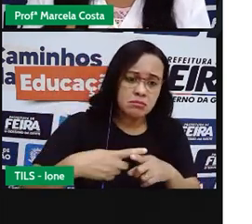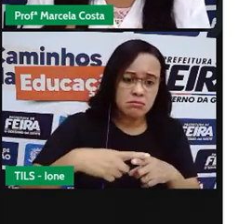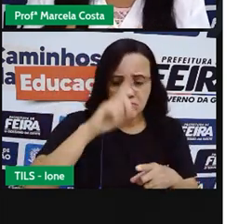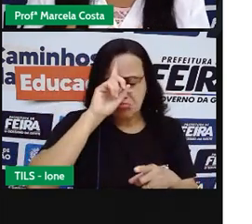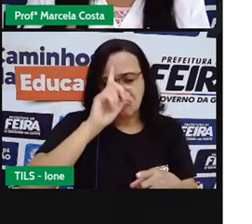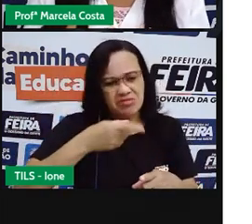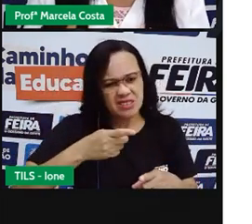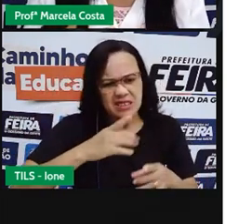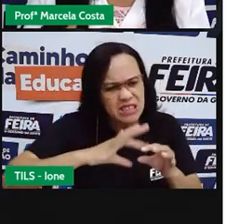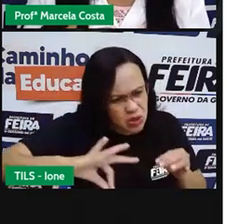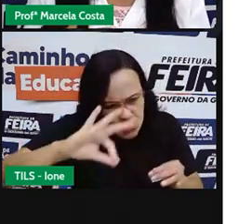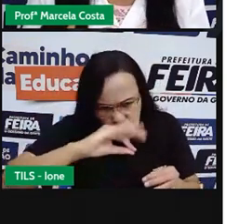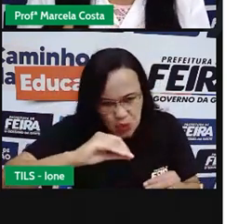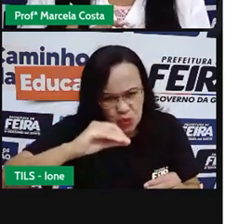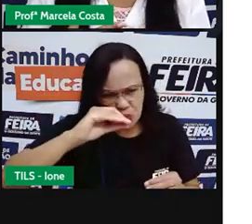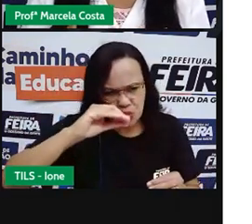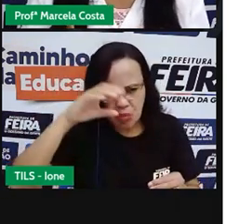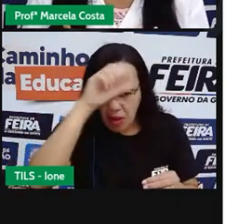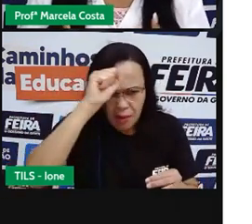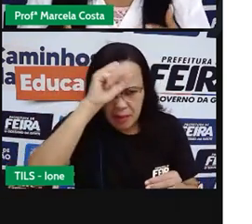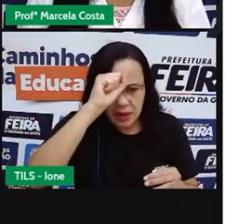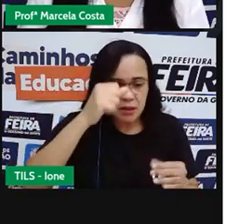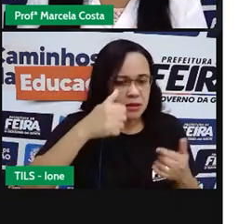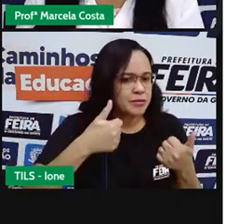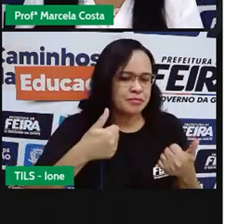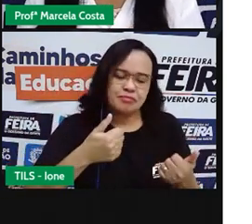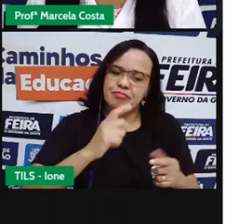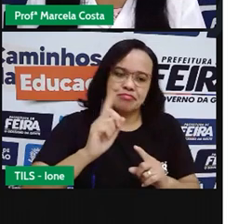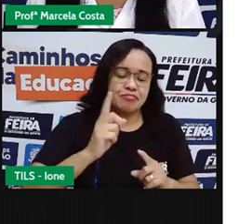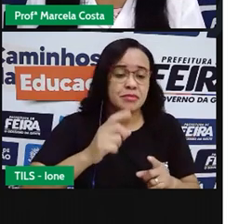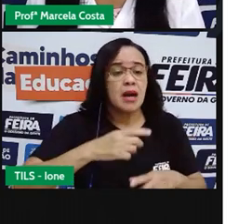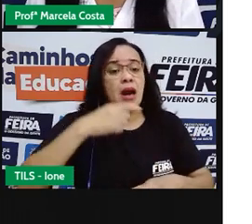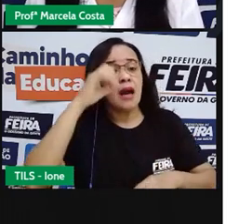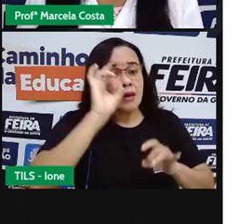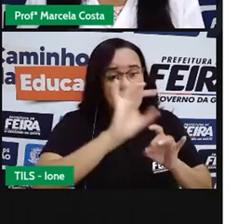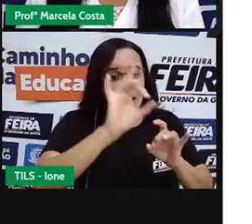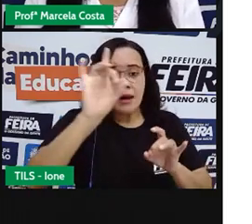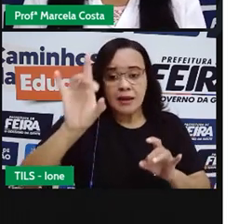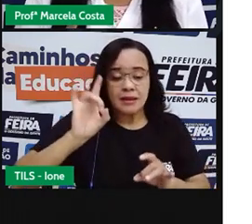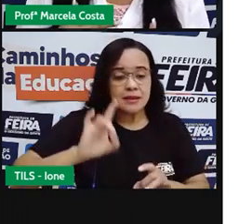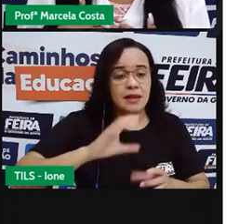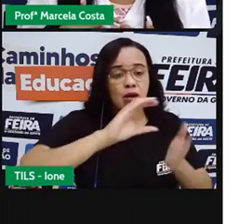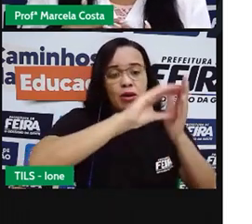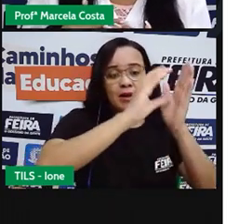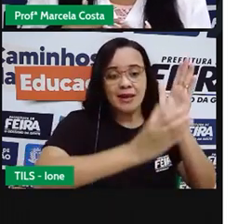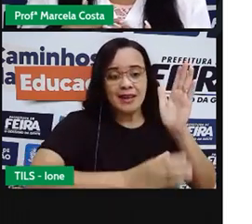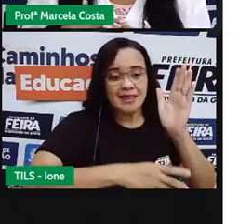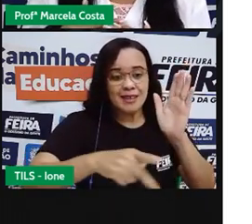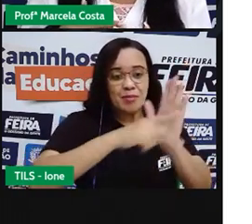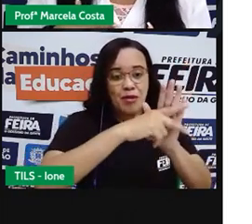tudo, né? Como eu falei, cada um tem uma característica que é só